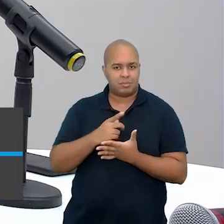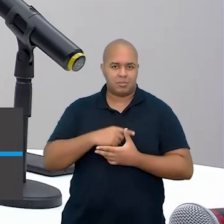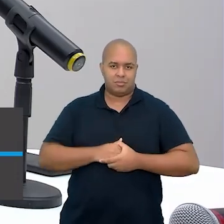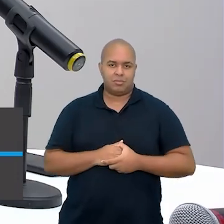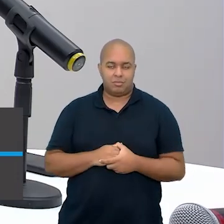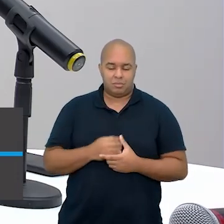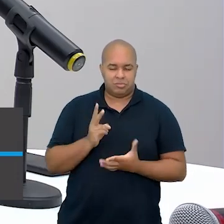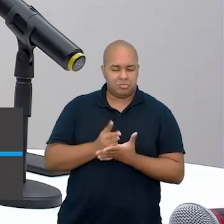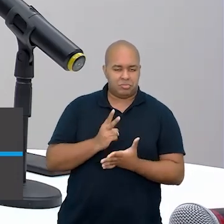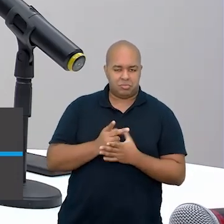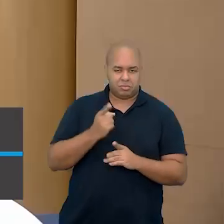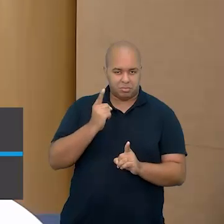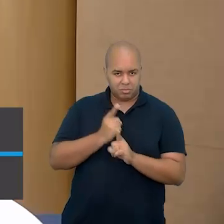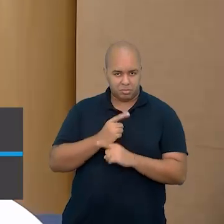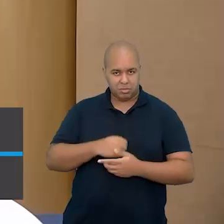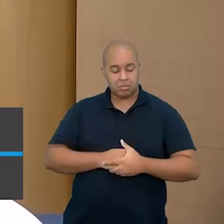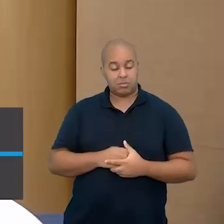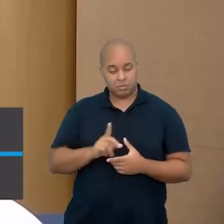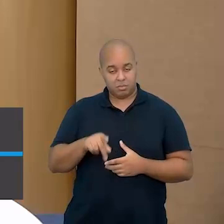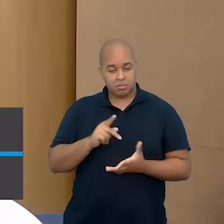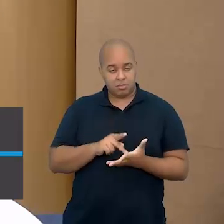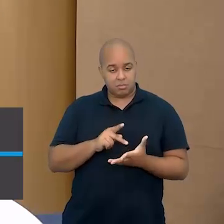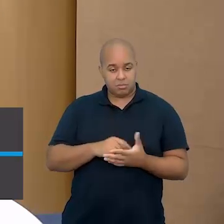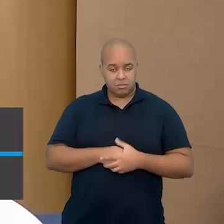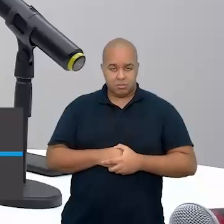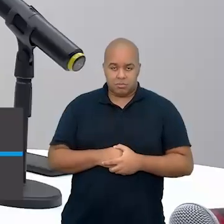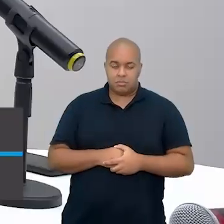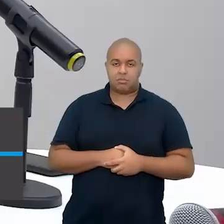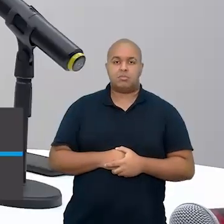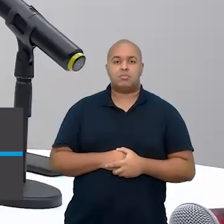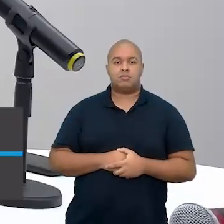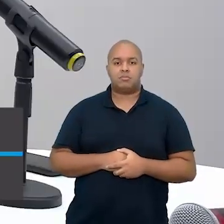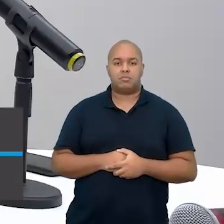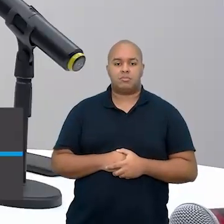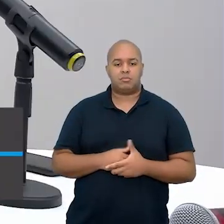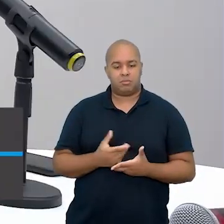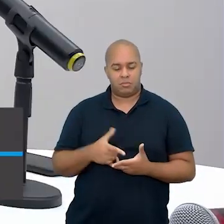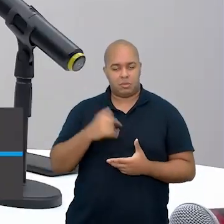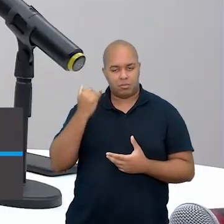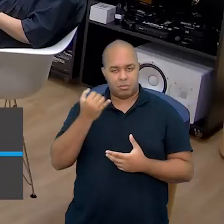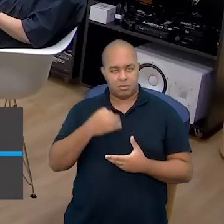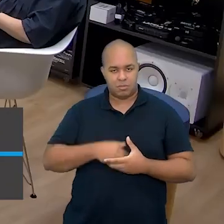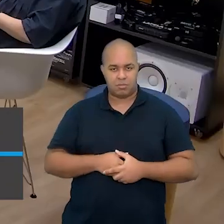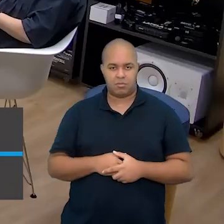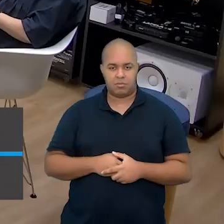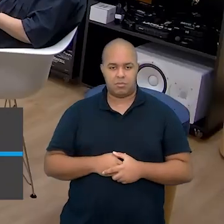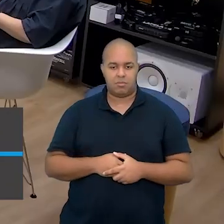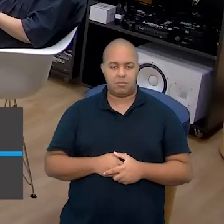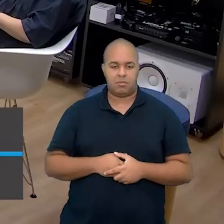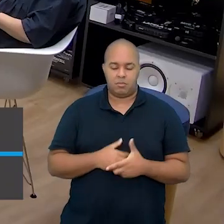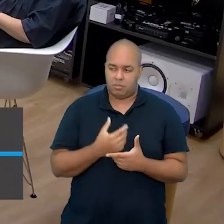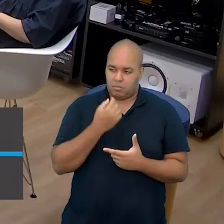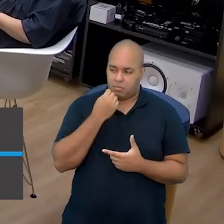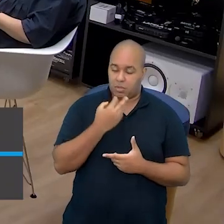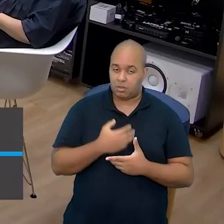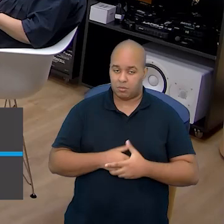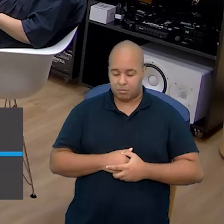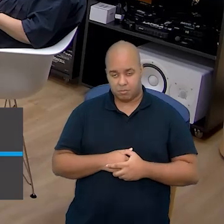existiu, né? Sempre existiu. Sempre. Isso é verdade. Sempre existiu, né? Sempre. É muito importante. Muito